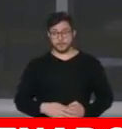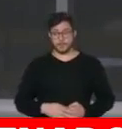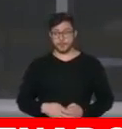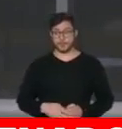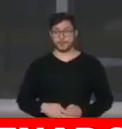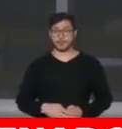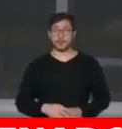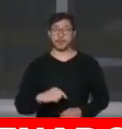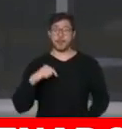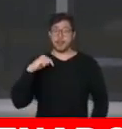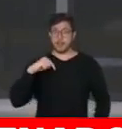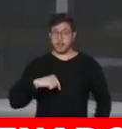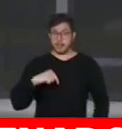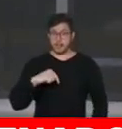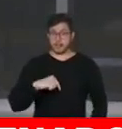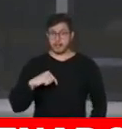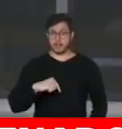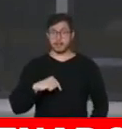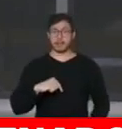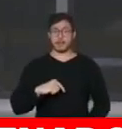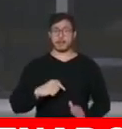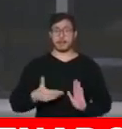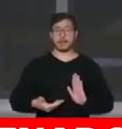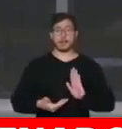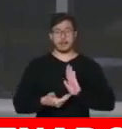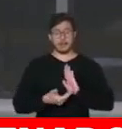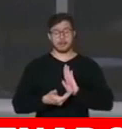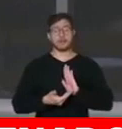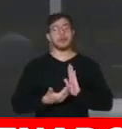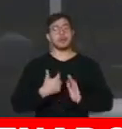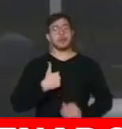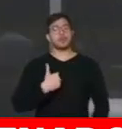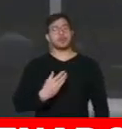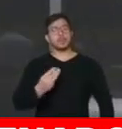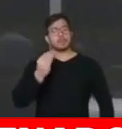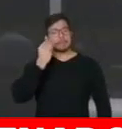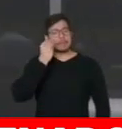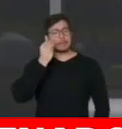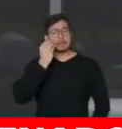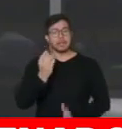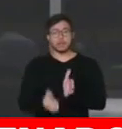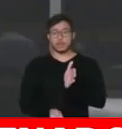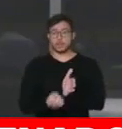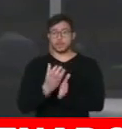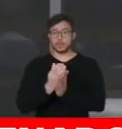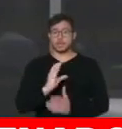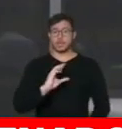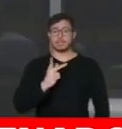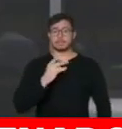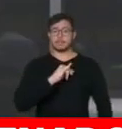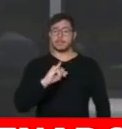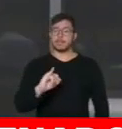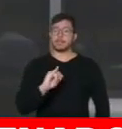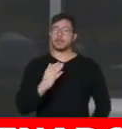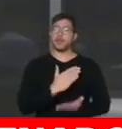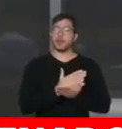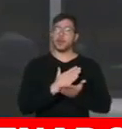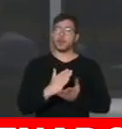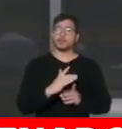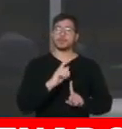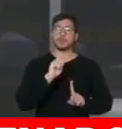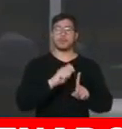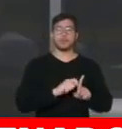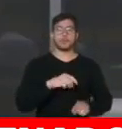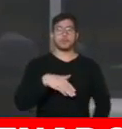formar essa CPI desde o dia 23 de março de 2022, portanto, antes da CPI do Senado.